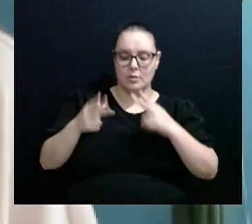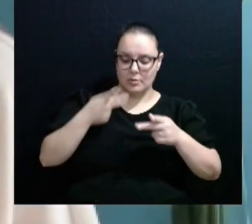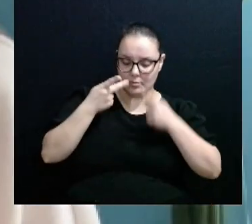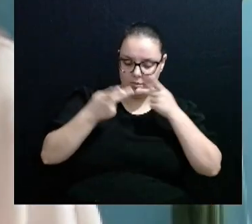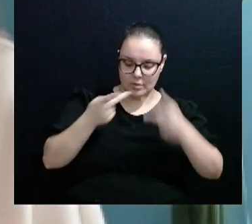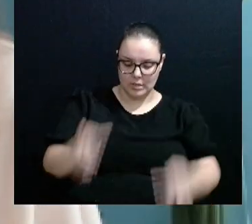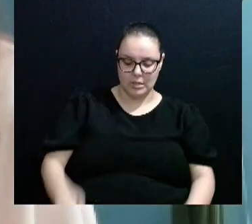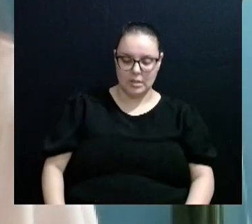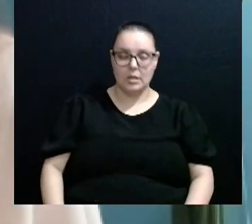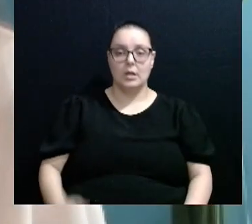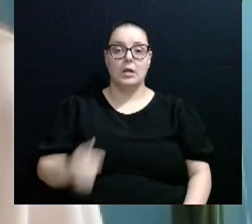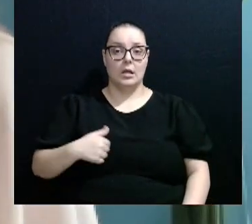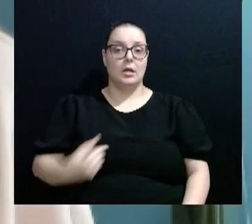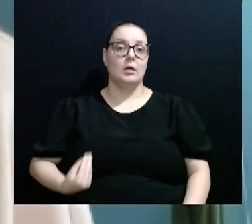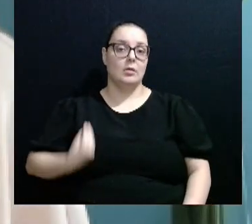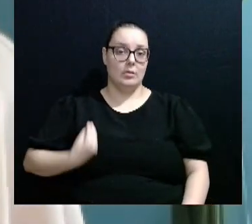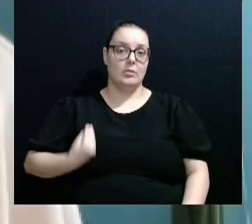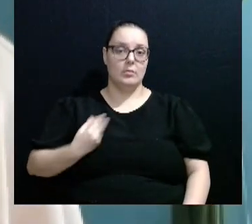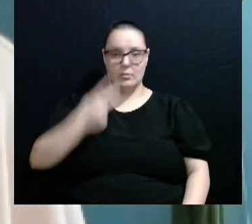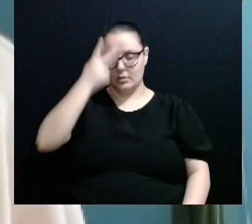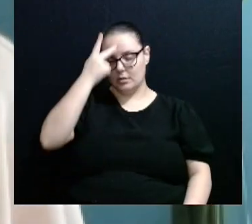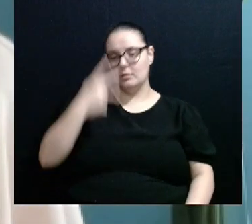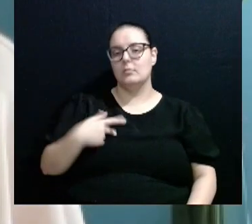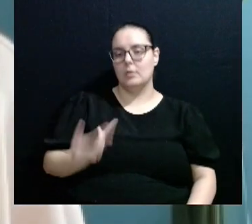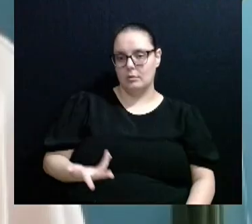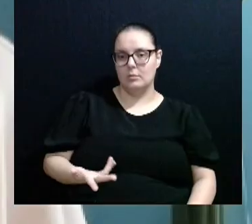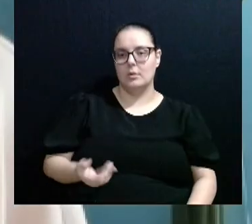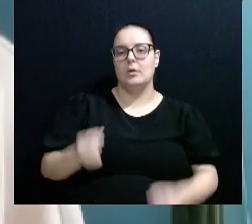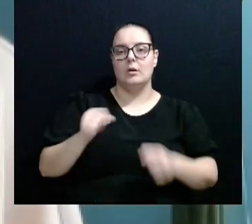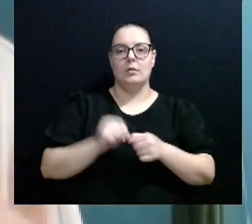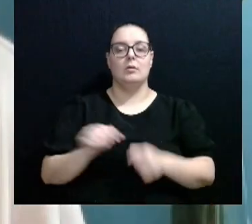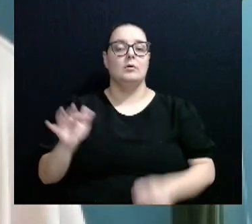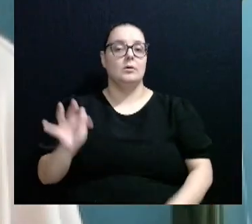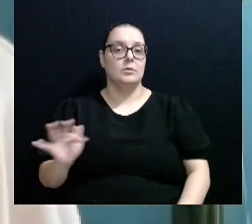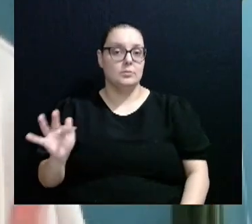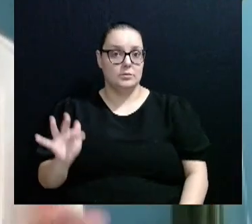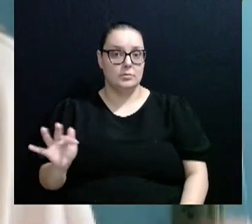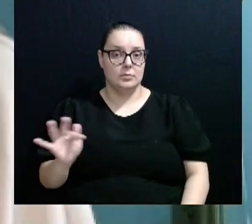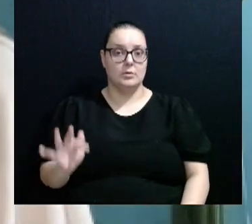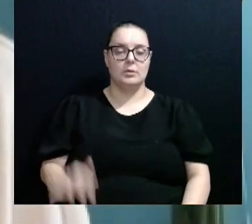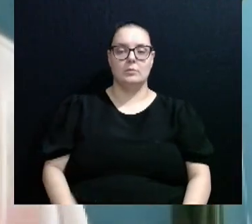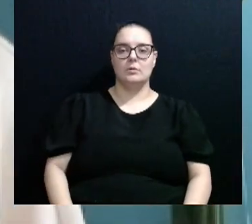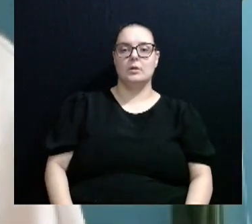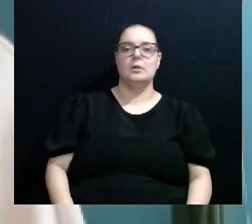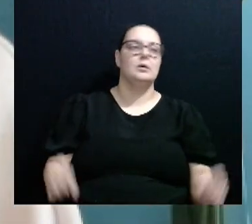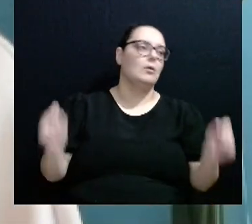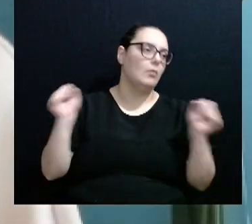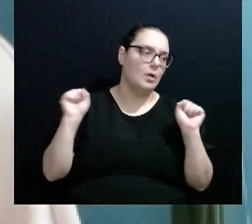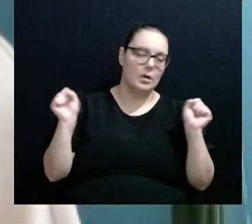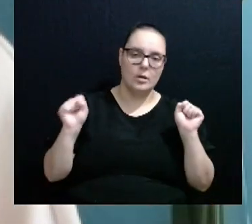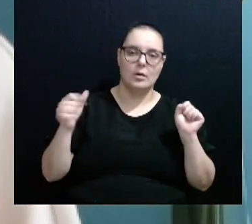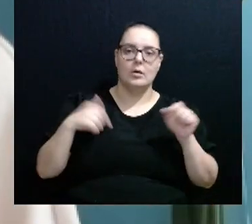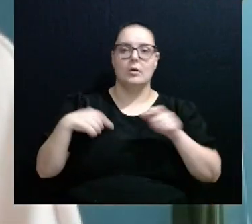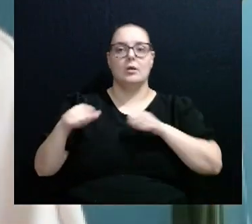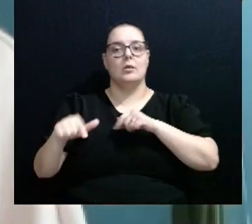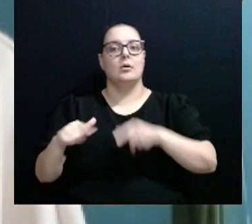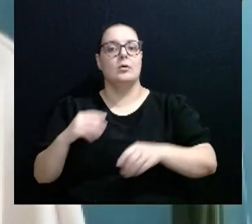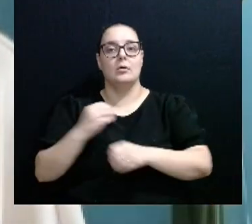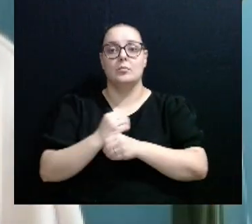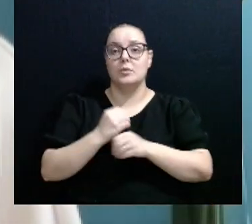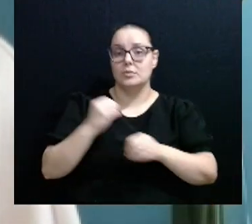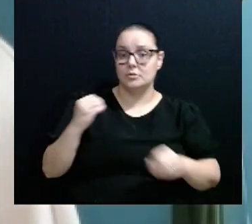isso, né? Eu fiz uma faculdade que eu adorei, sou formada em engenharia, acho que eu fiz